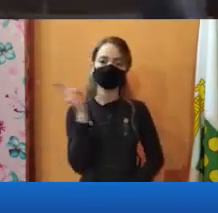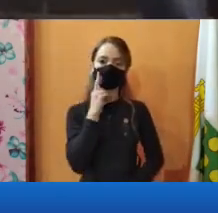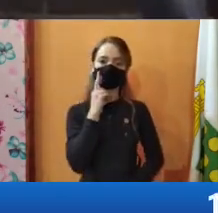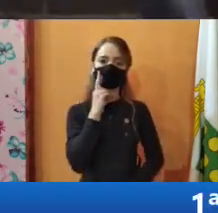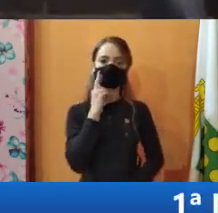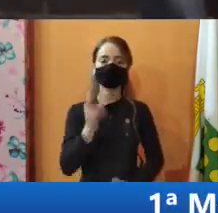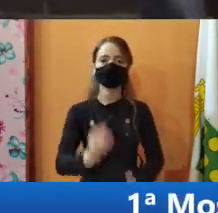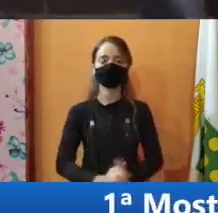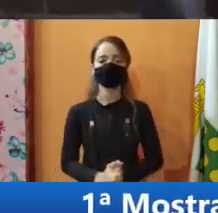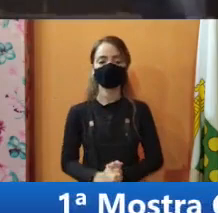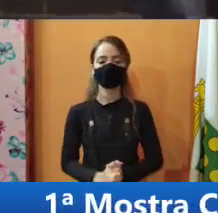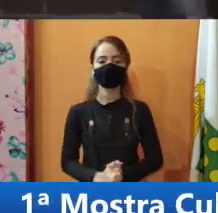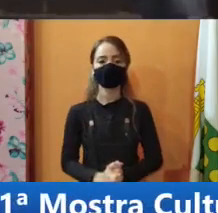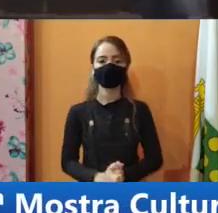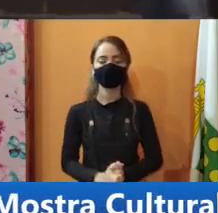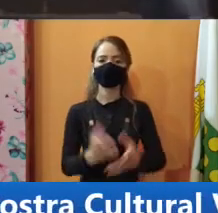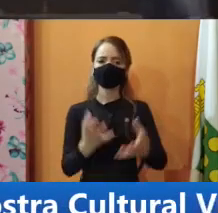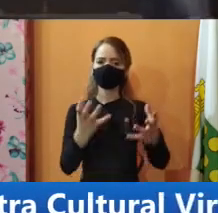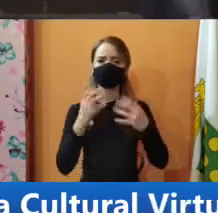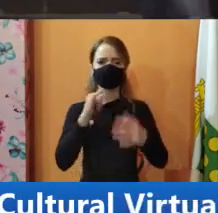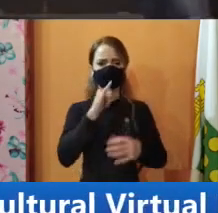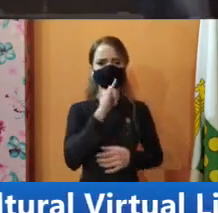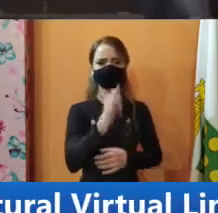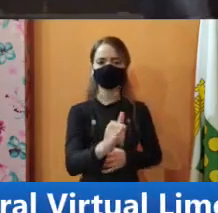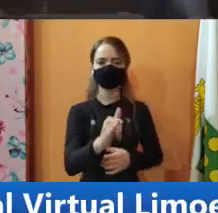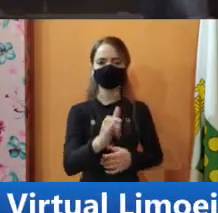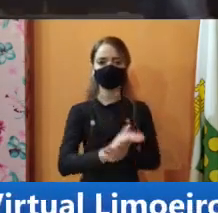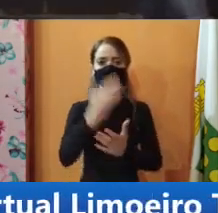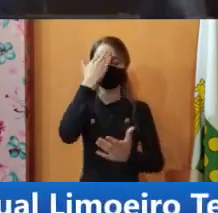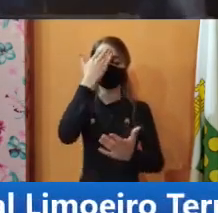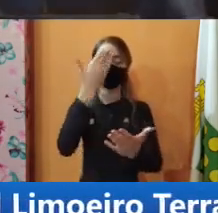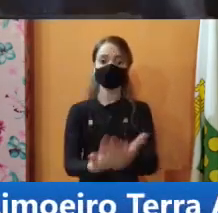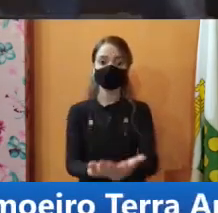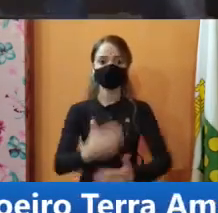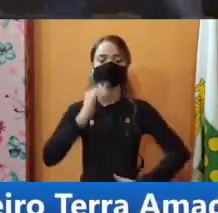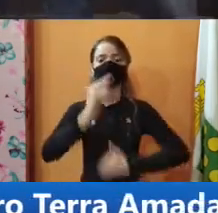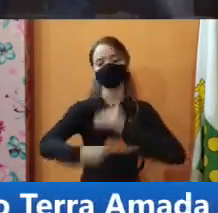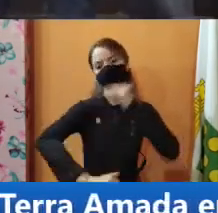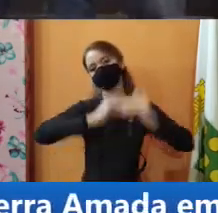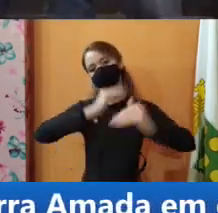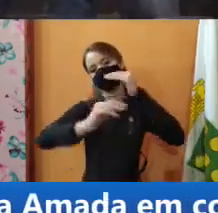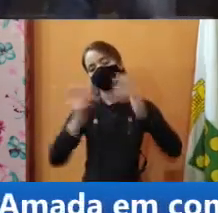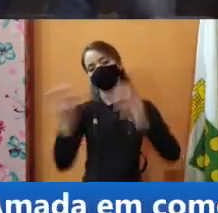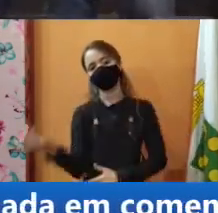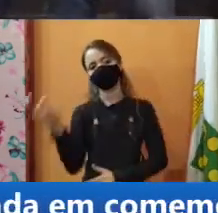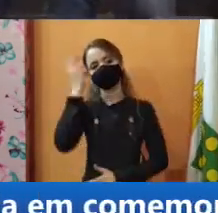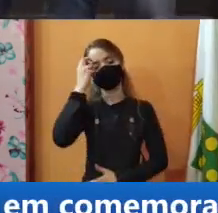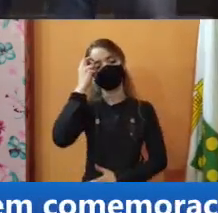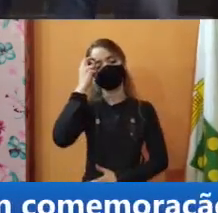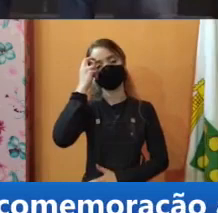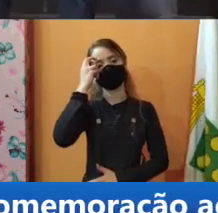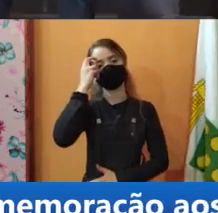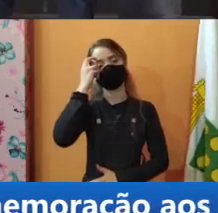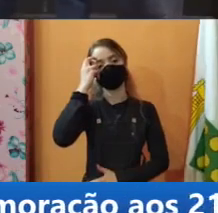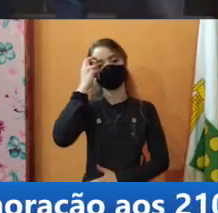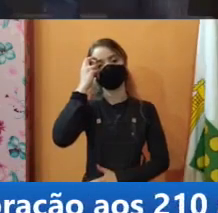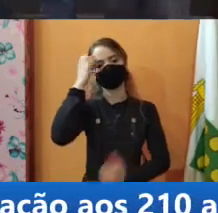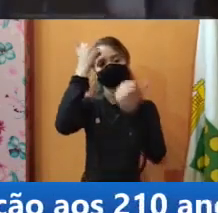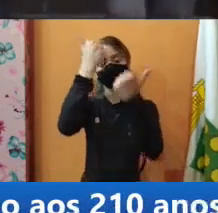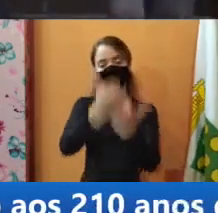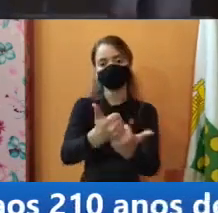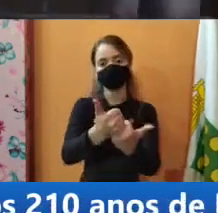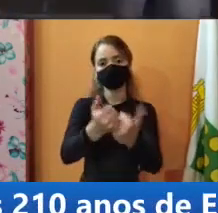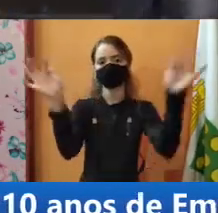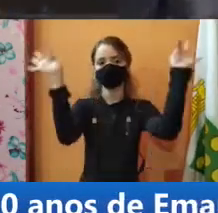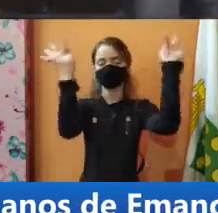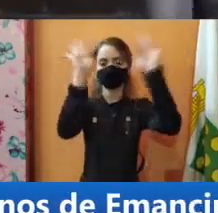Jorge. E quero dizer que eu acredito muito daqui para frente, eu acho que a cultura vai ter um apoio total, se Deus